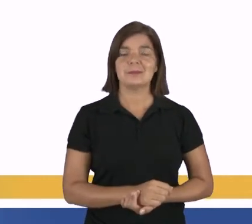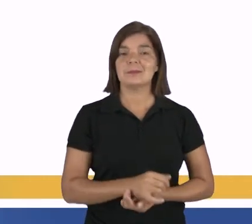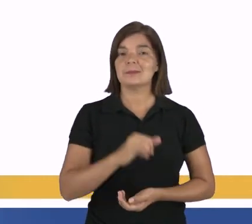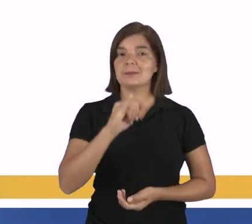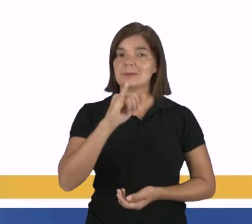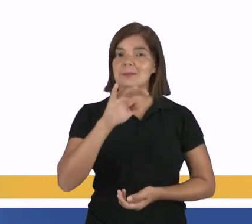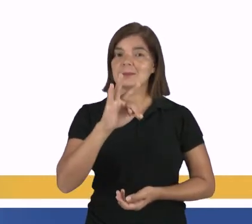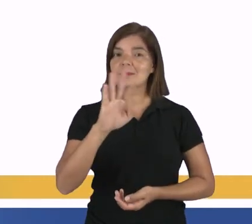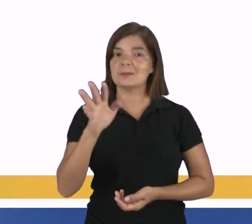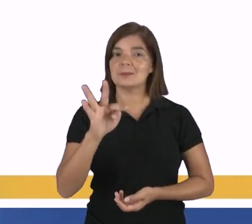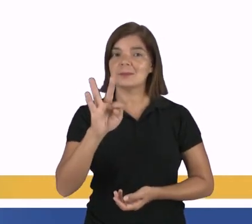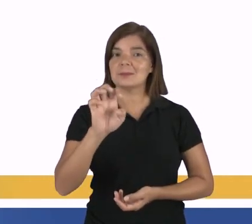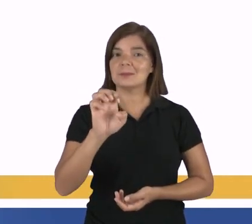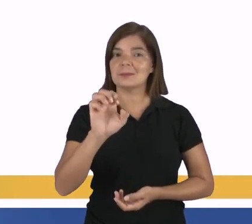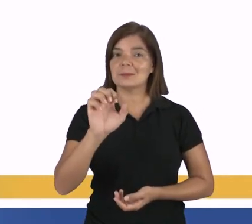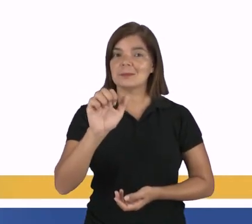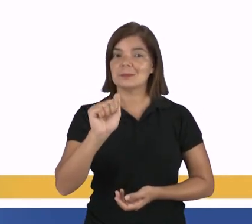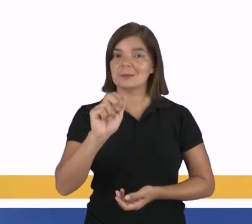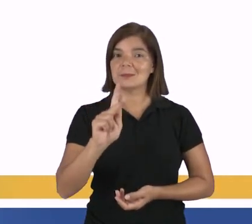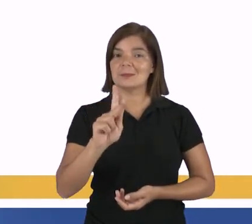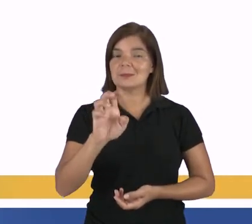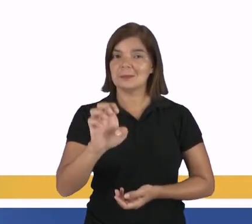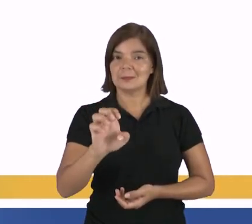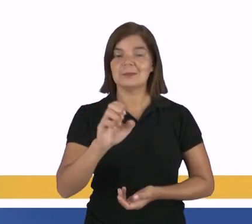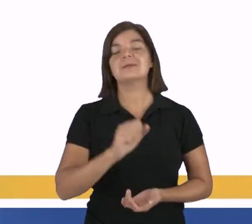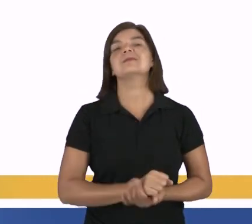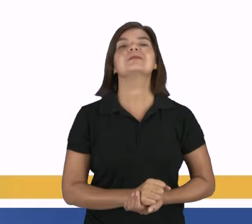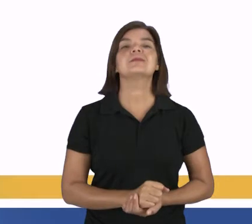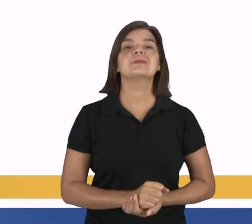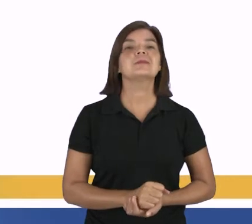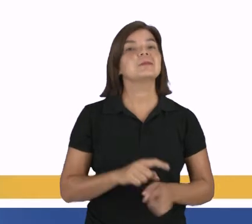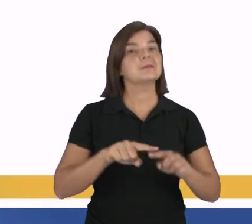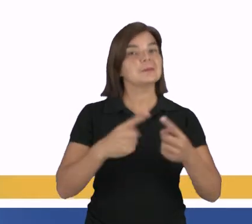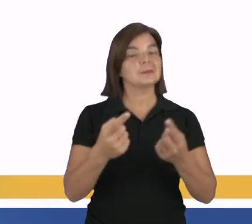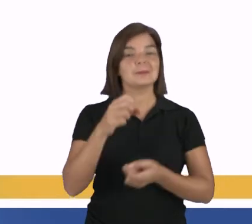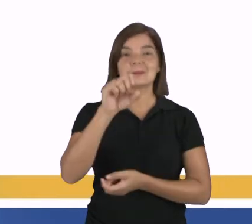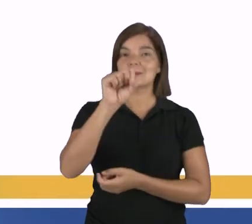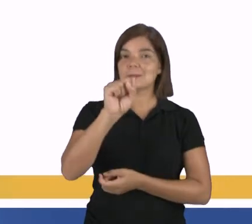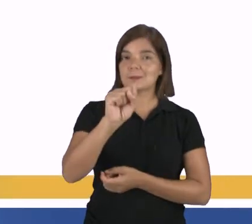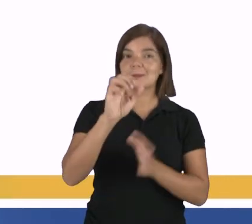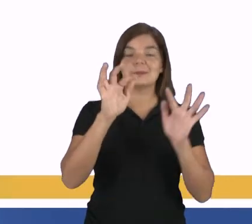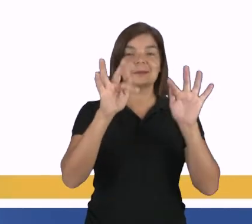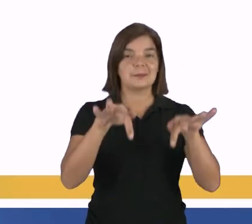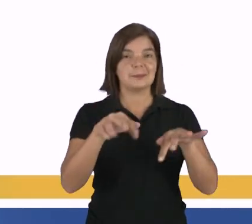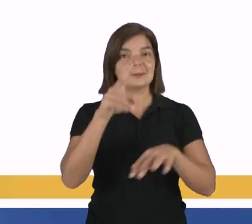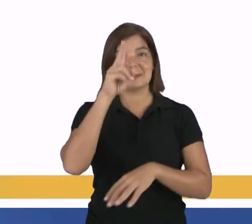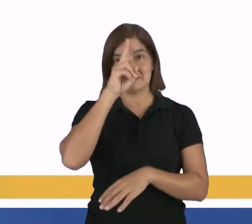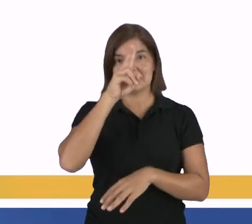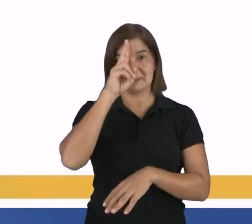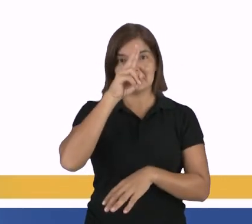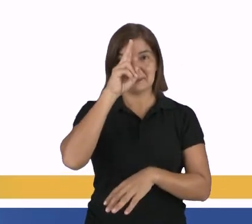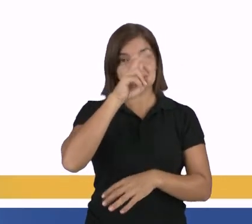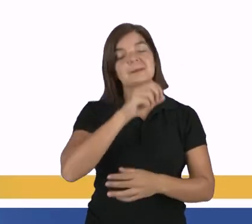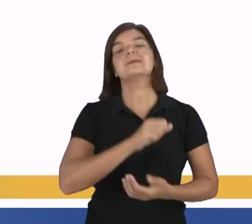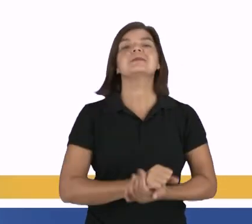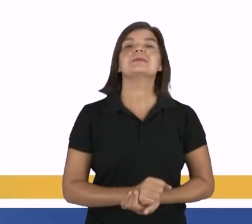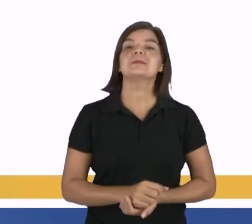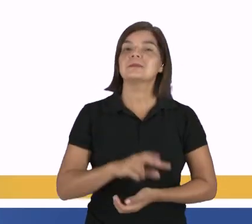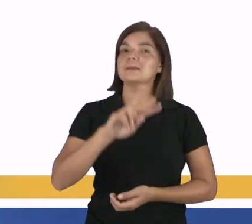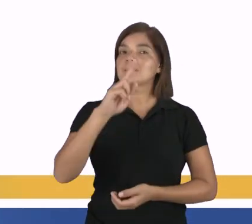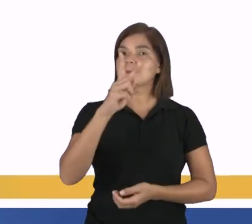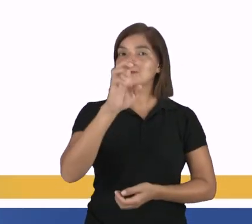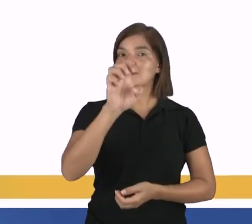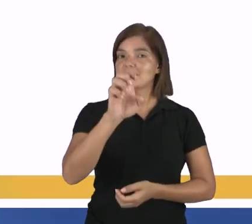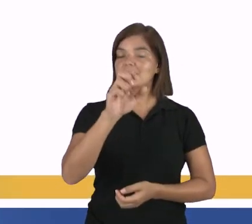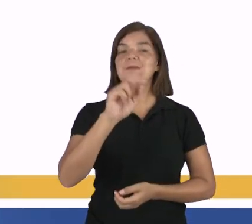nossa expressão é it takes, com S no final. Lembra do he, she, it, que coloca